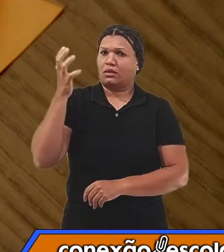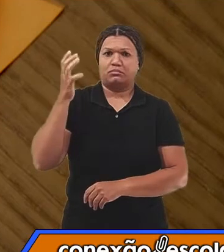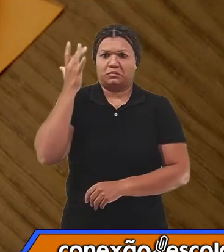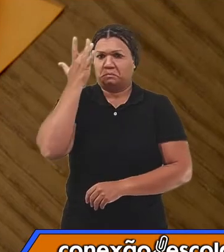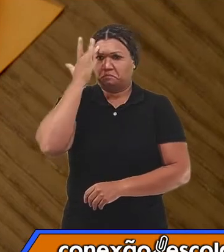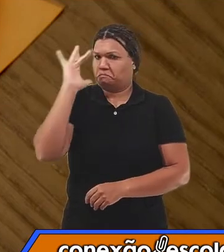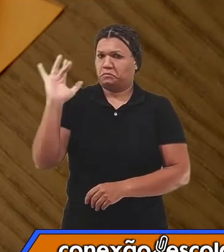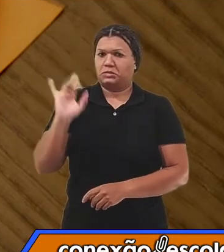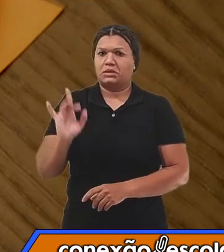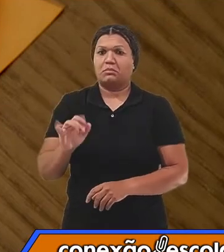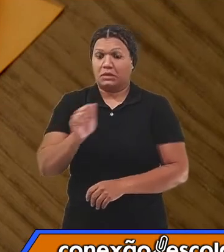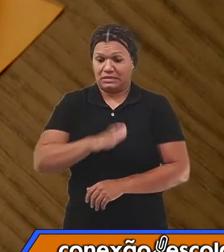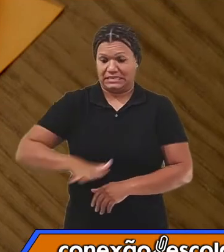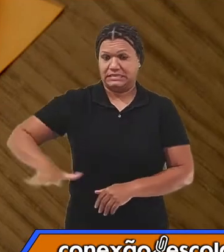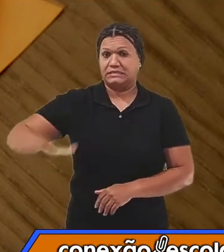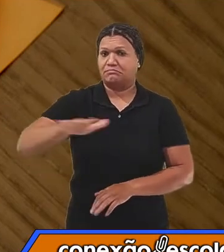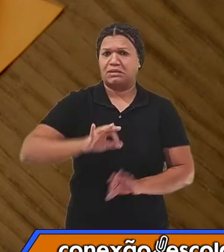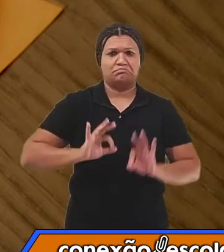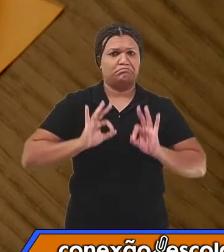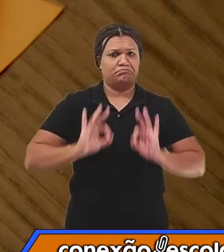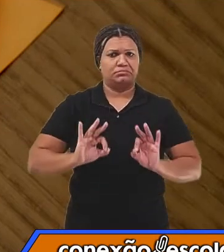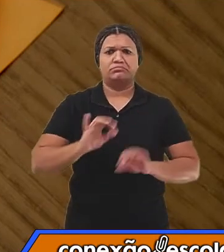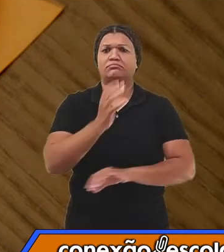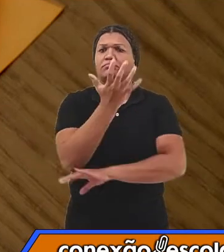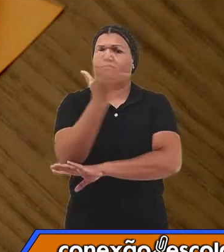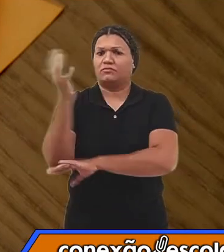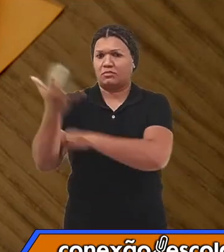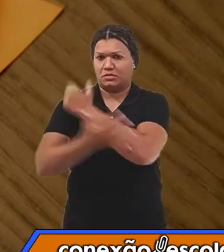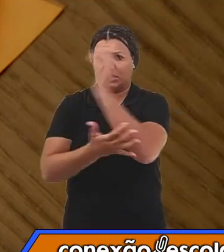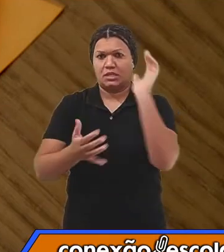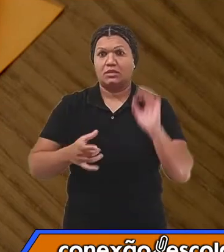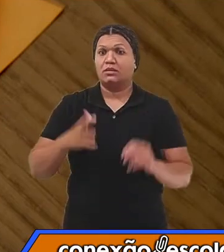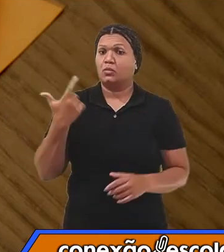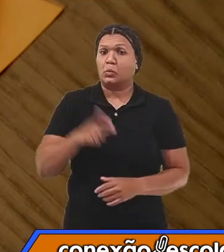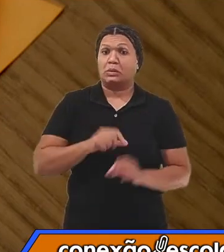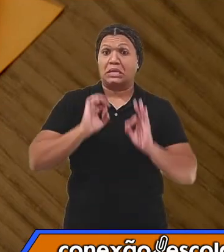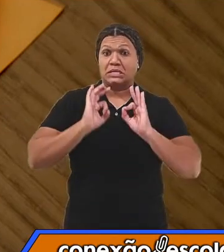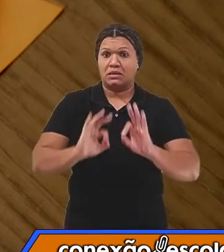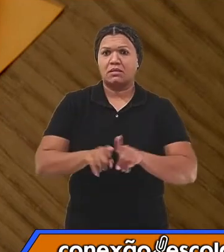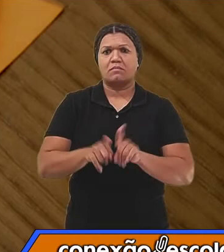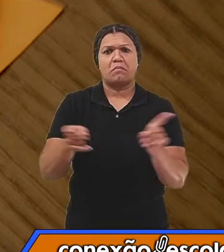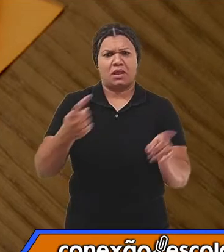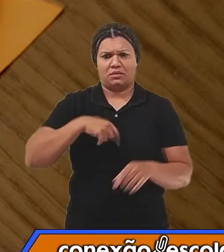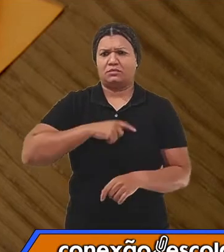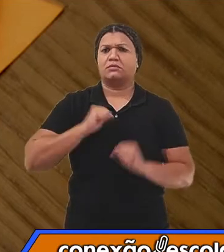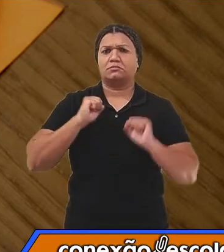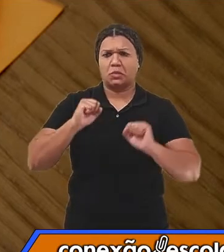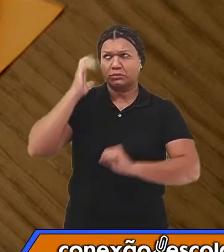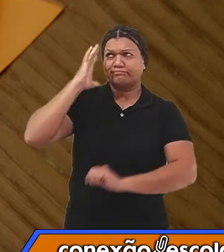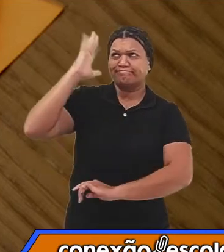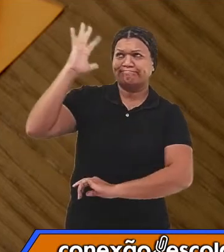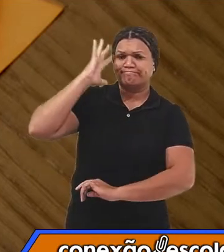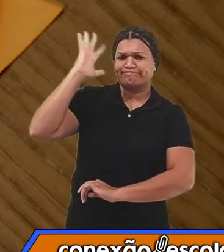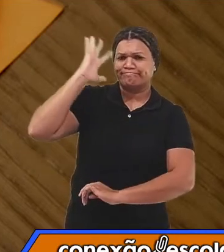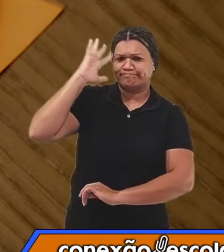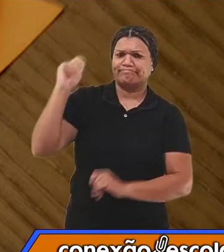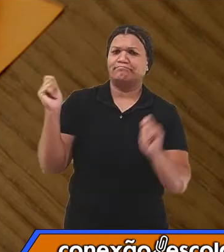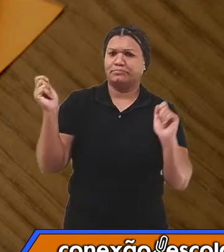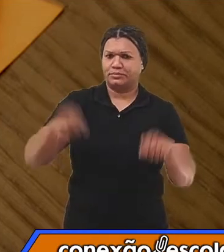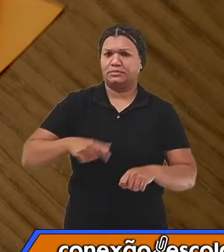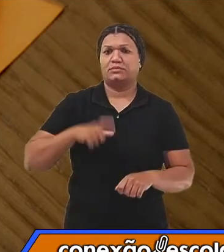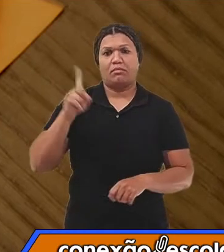com certeza é uma floresta. Não está definido não, mas a gente pode fazer as nossas inferências, né?